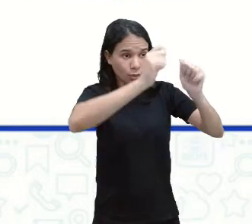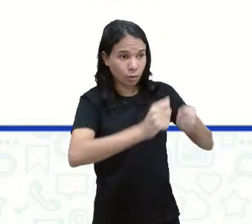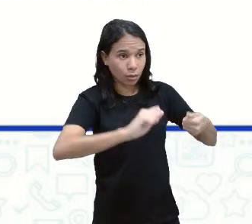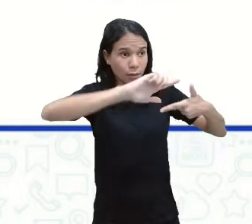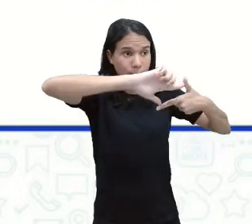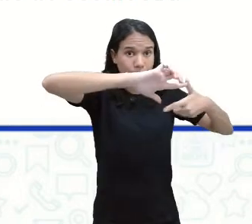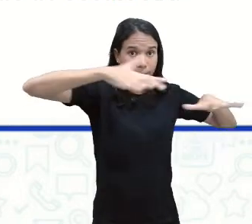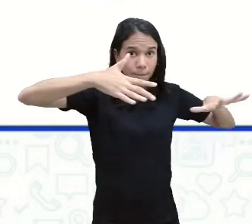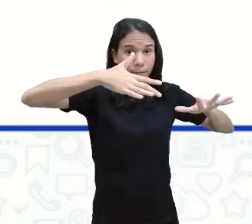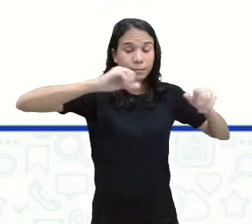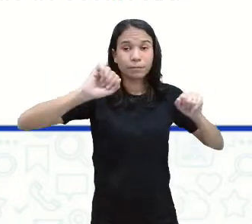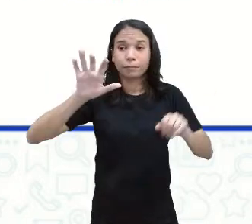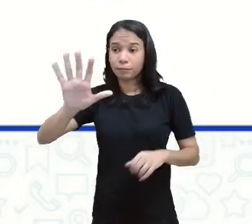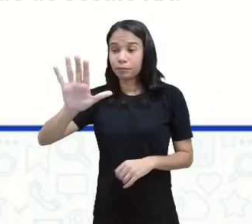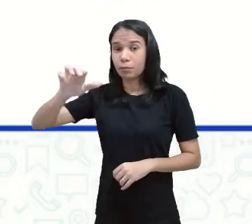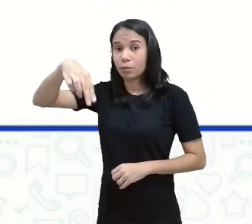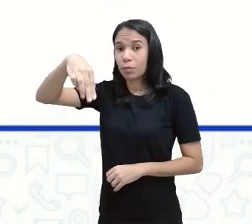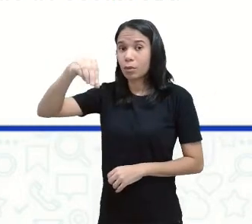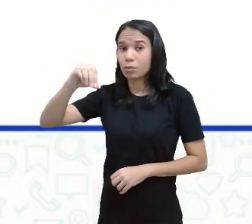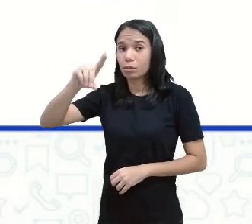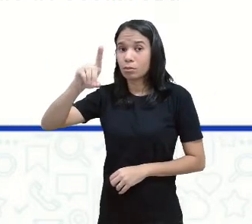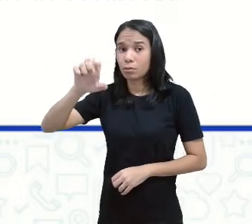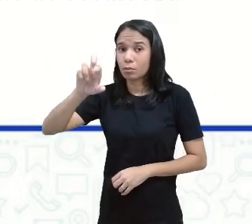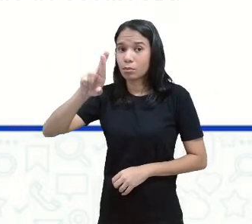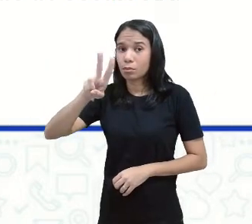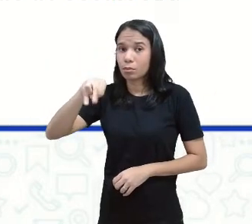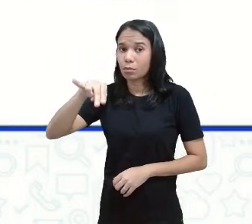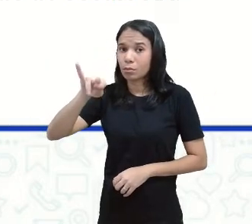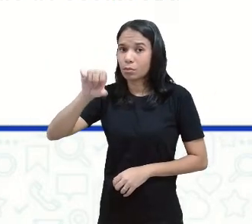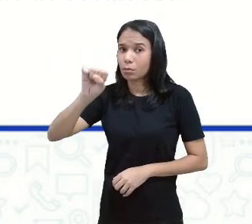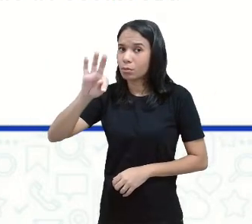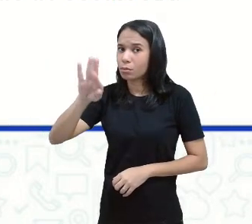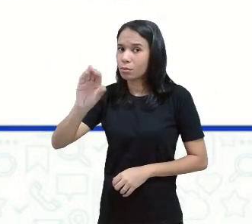moderna e outra coisa é falar em modernismo.